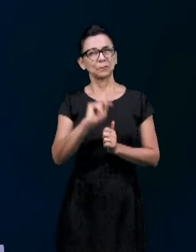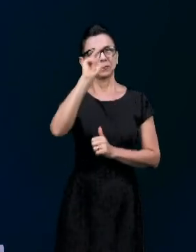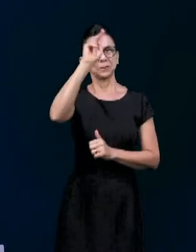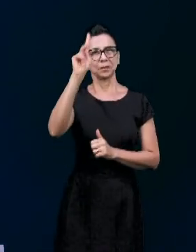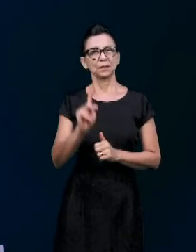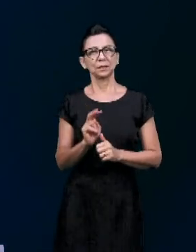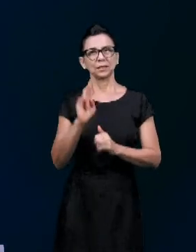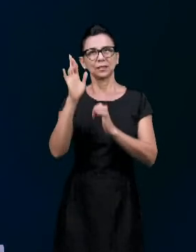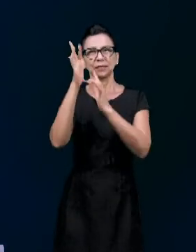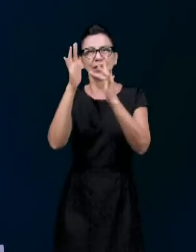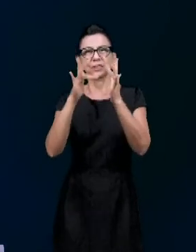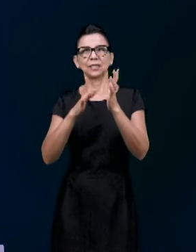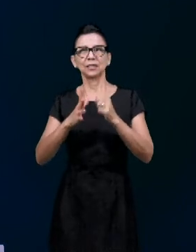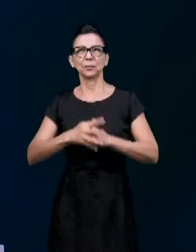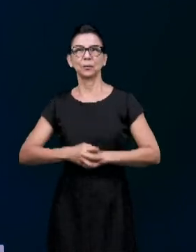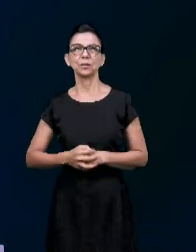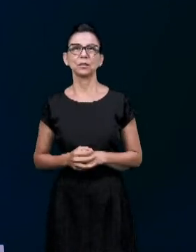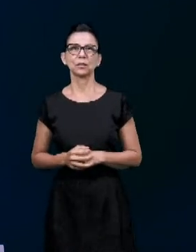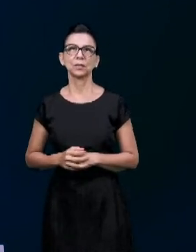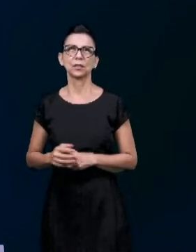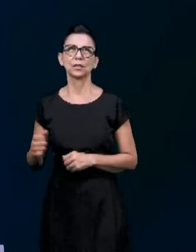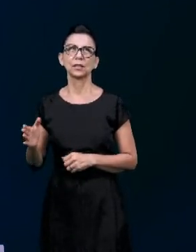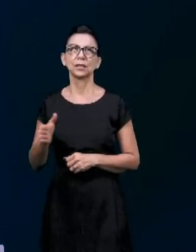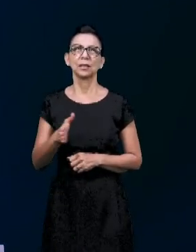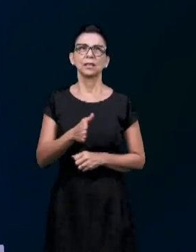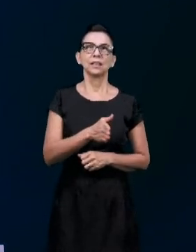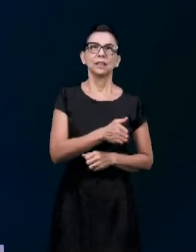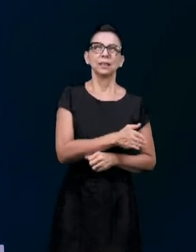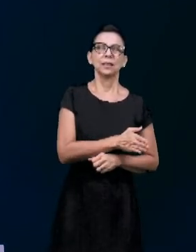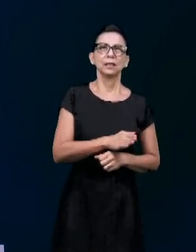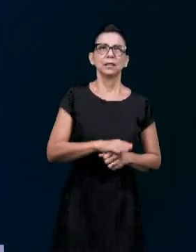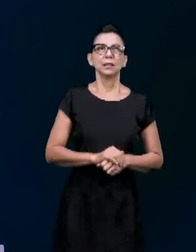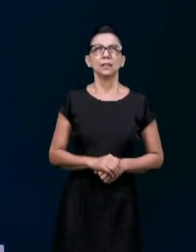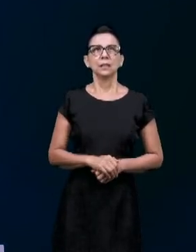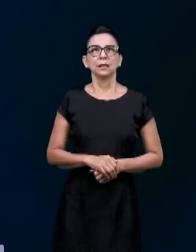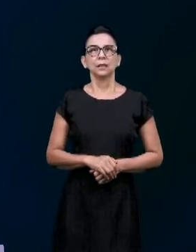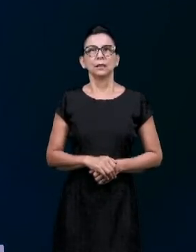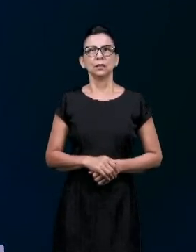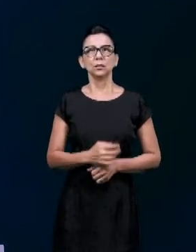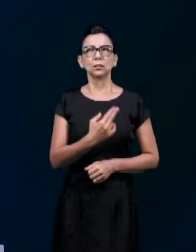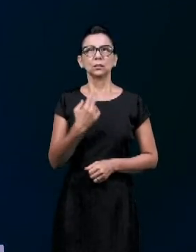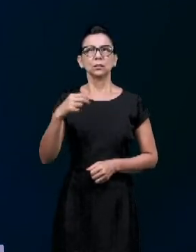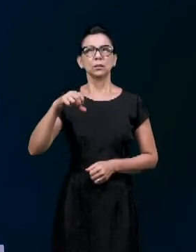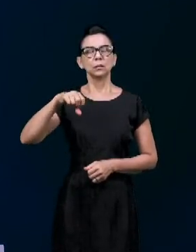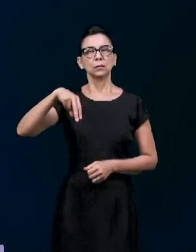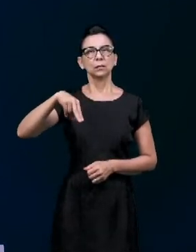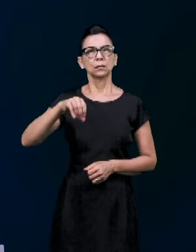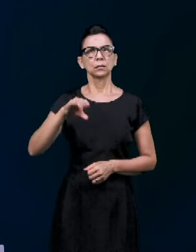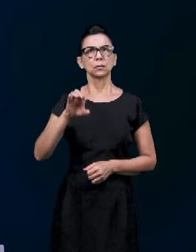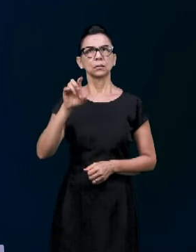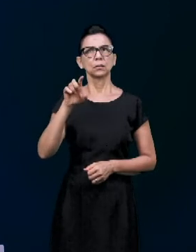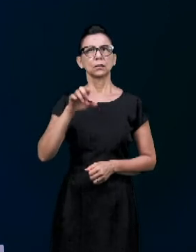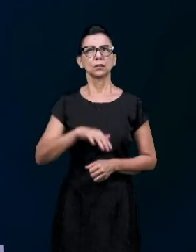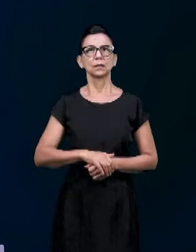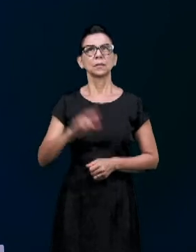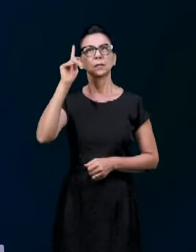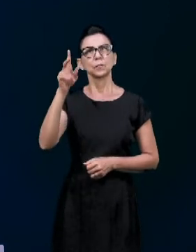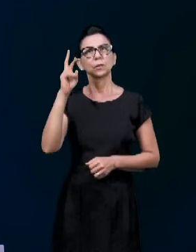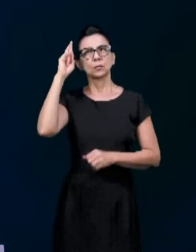Jesus. Amén, la paz del Espíritu. Mi nombre es Noé Urbano, represento a la Iglesia de Venezuela,